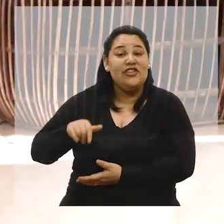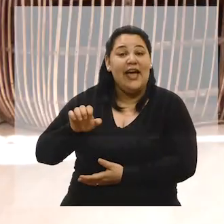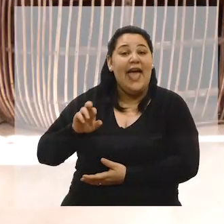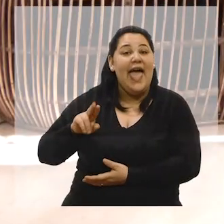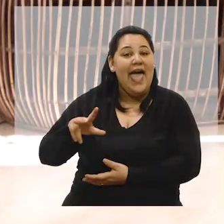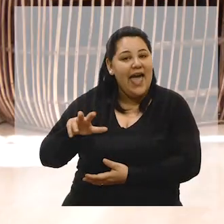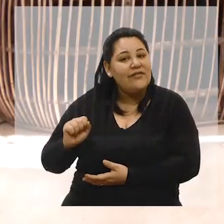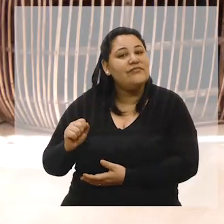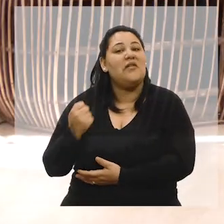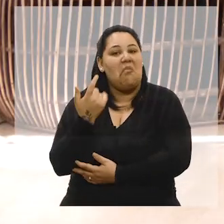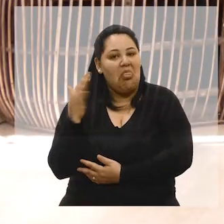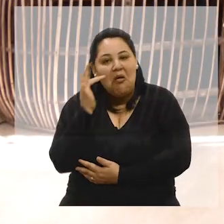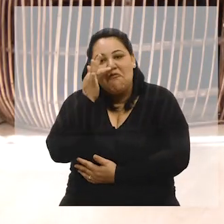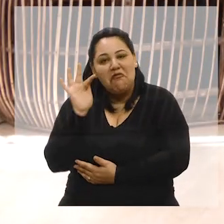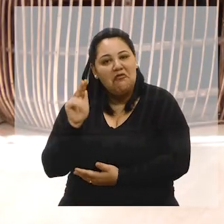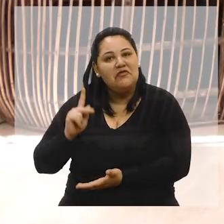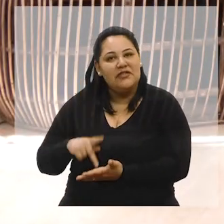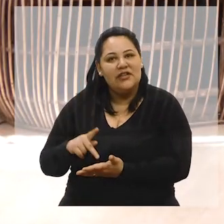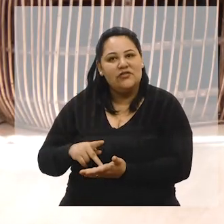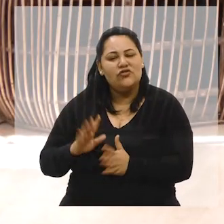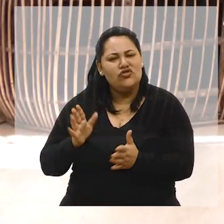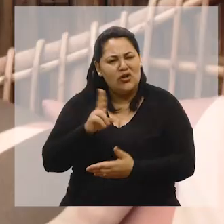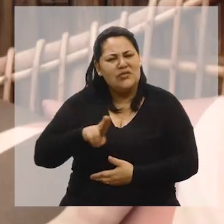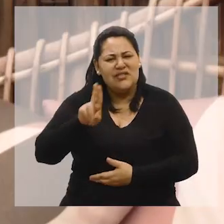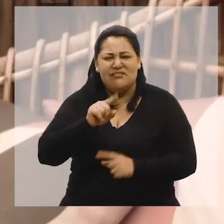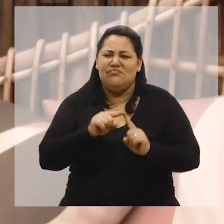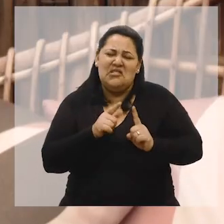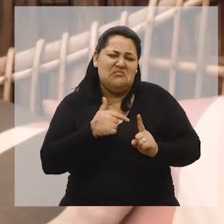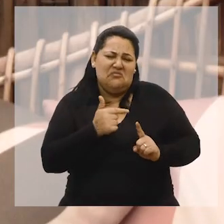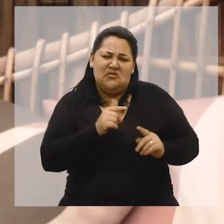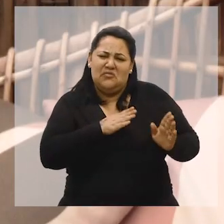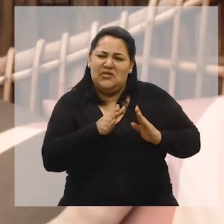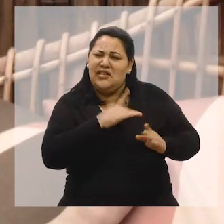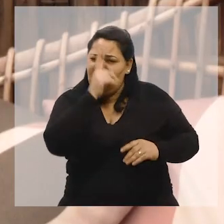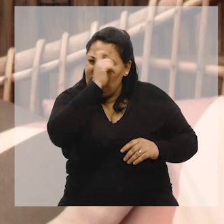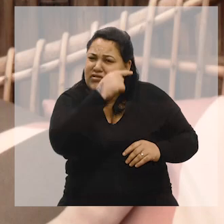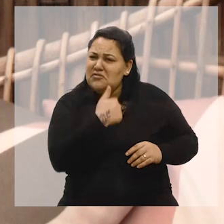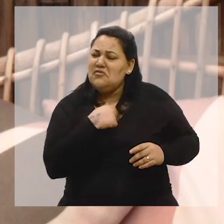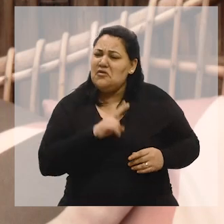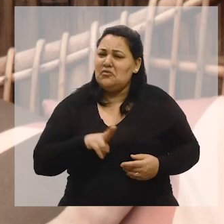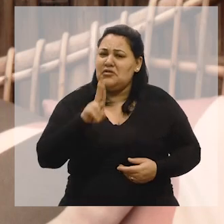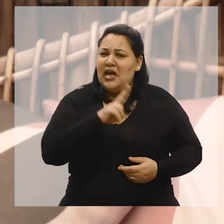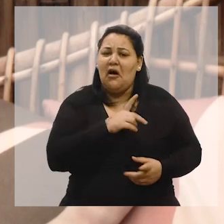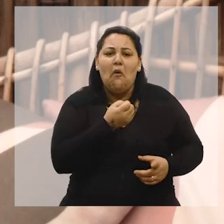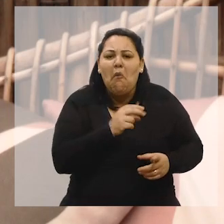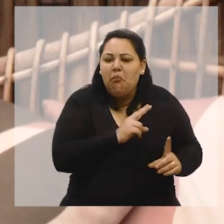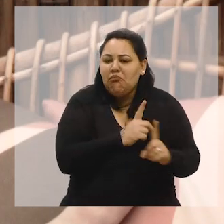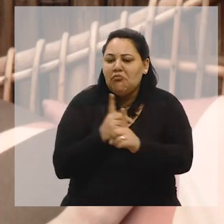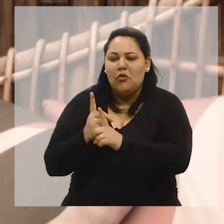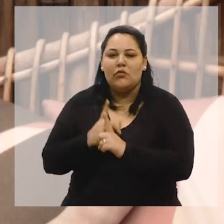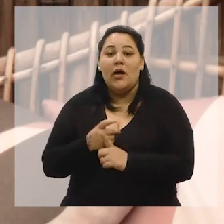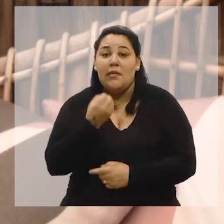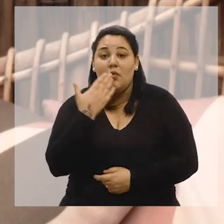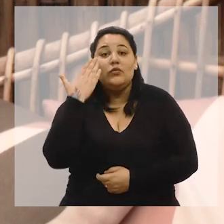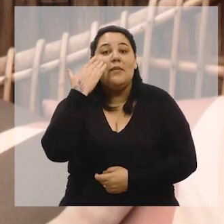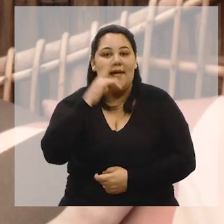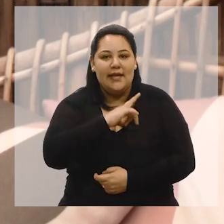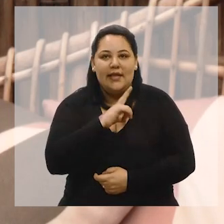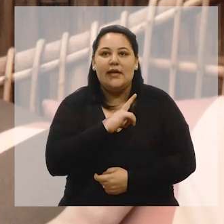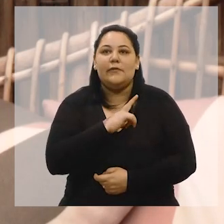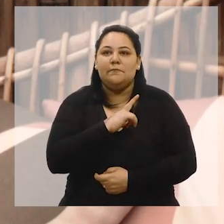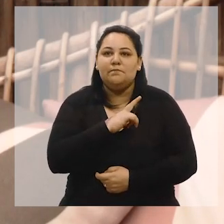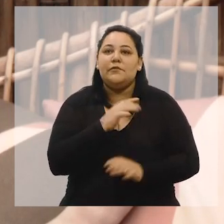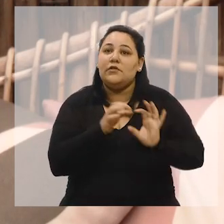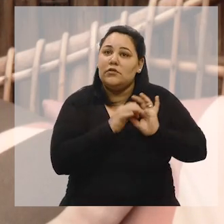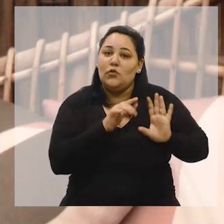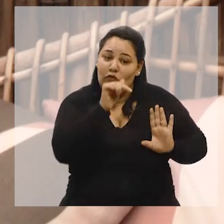ervas, são espontâneas. Já colhi, já usei, assim. Mas eu não tenho muito acesso, é difícil até achar, assim. É bom saber